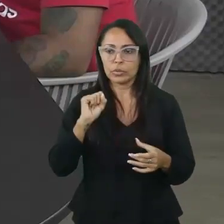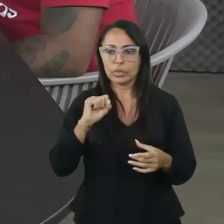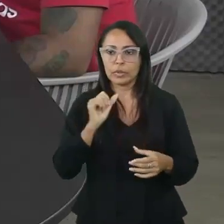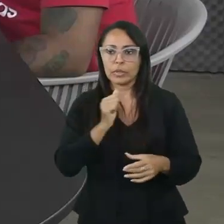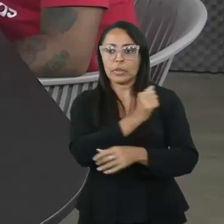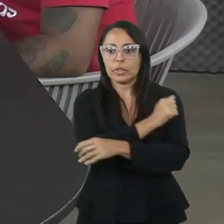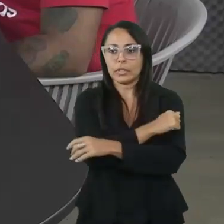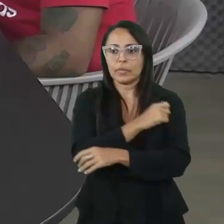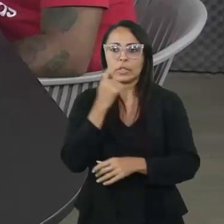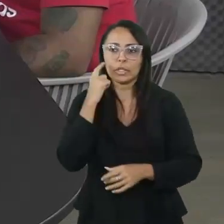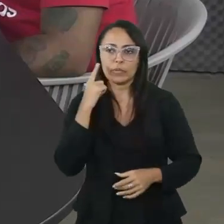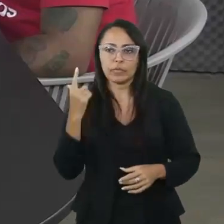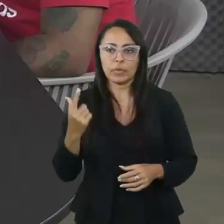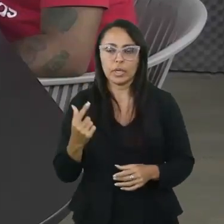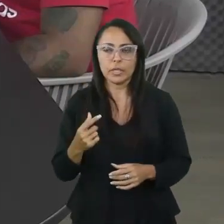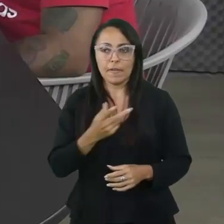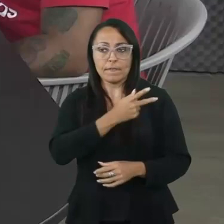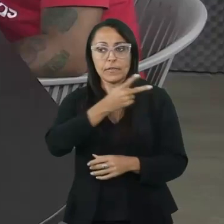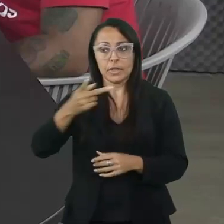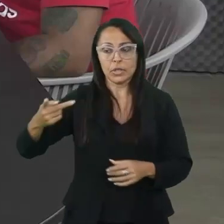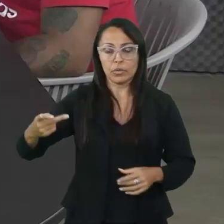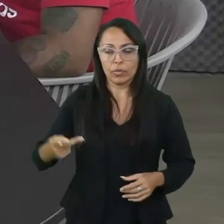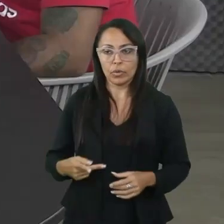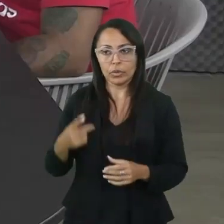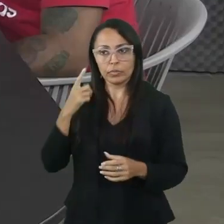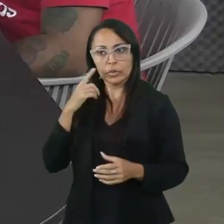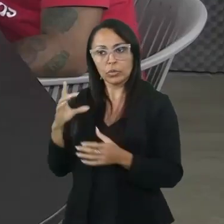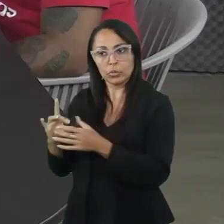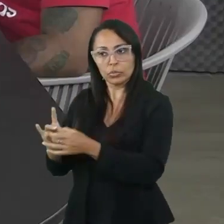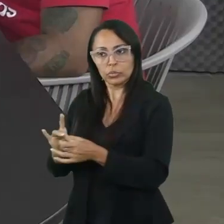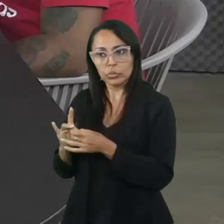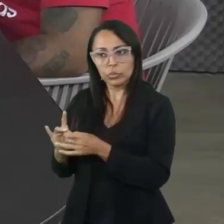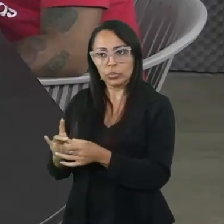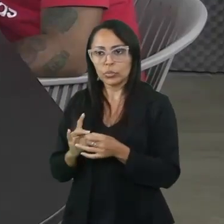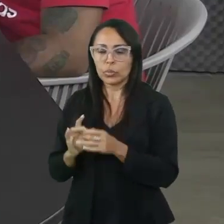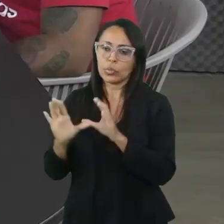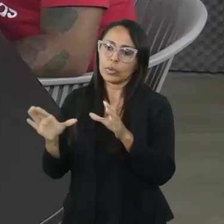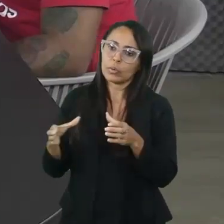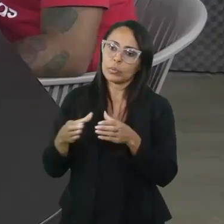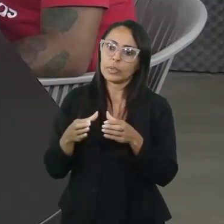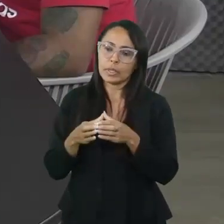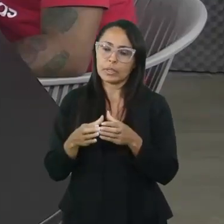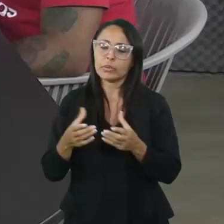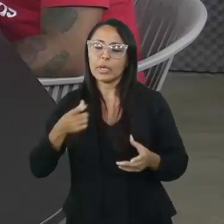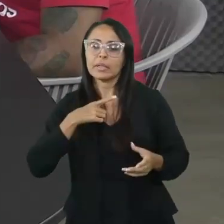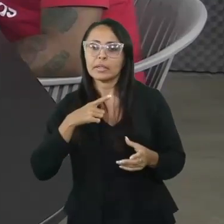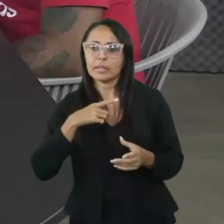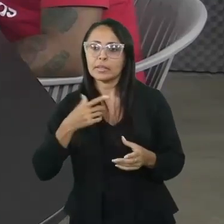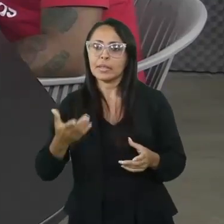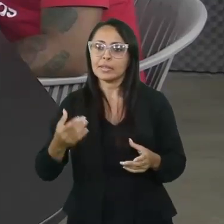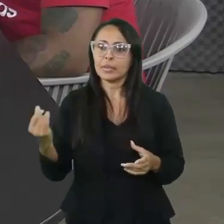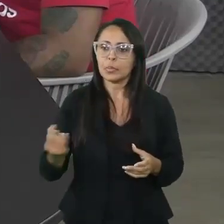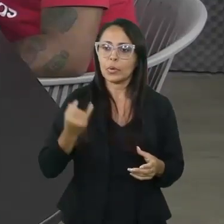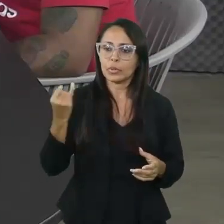outra região com a comunidade, para ele mostrar que ali naquela comunidade, o que tem naquela comunidade